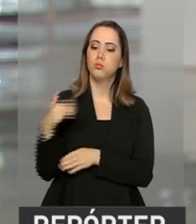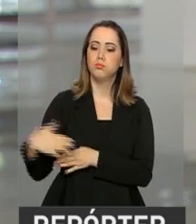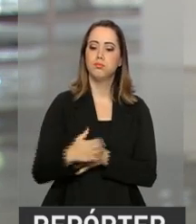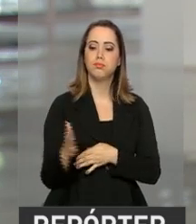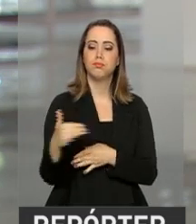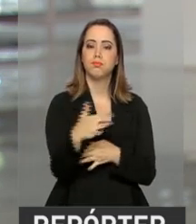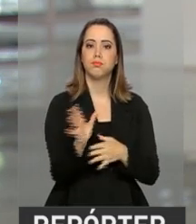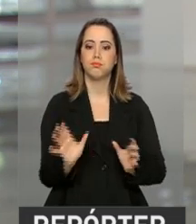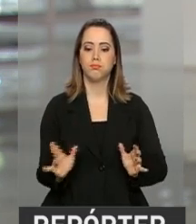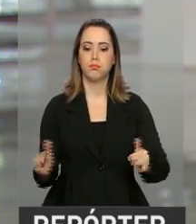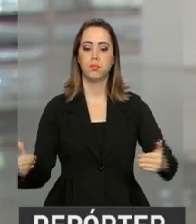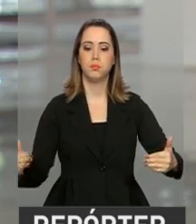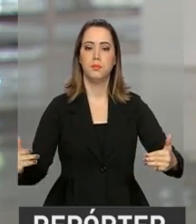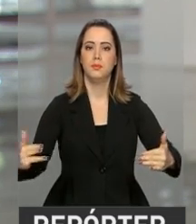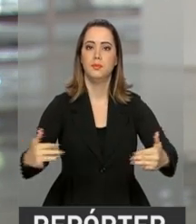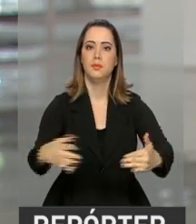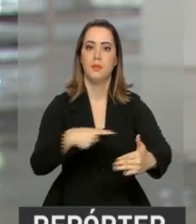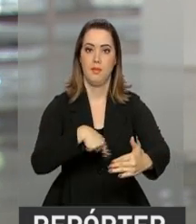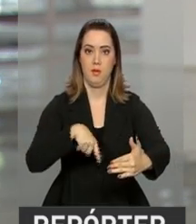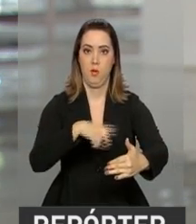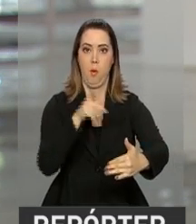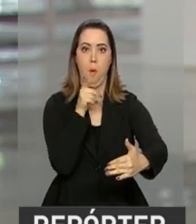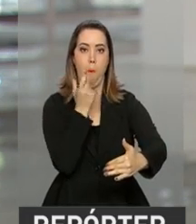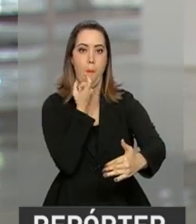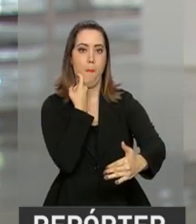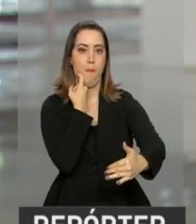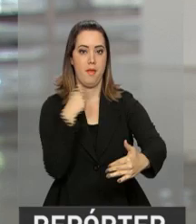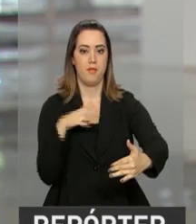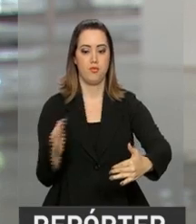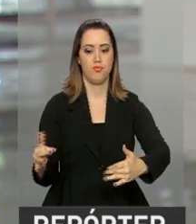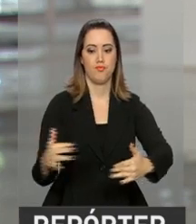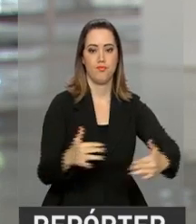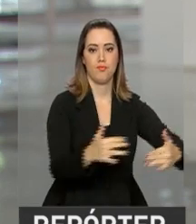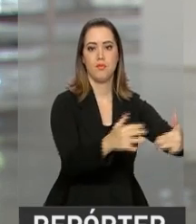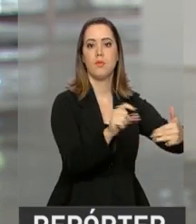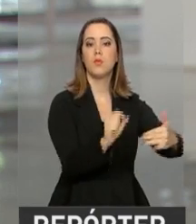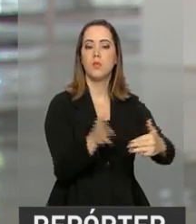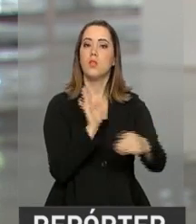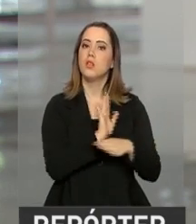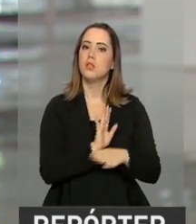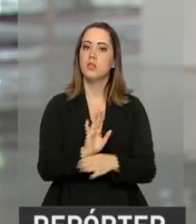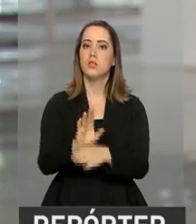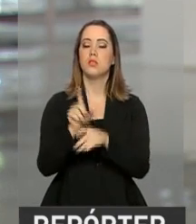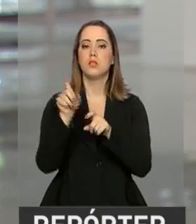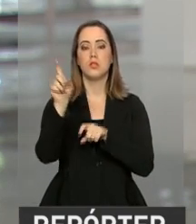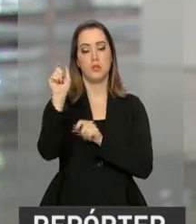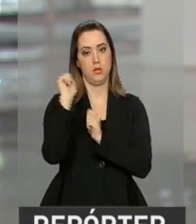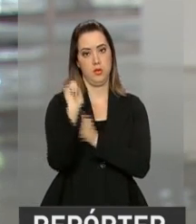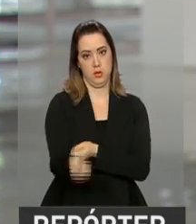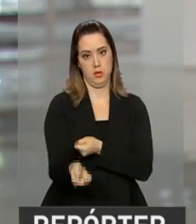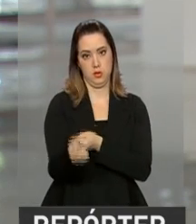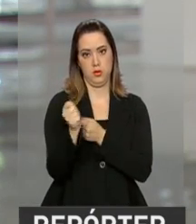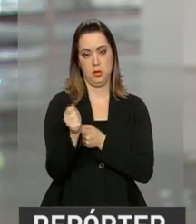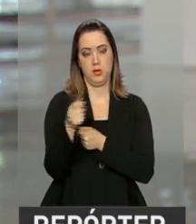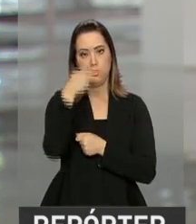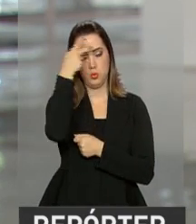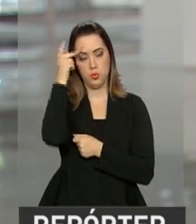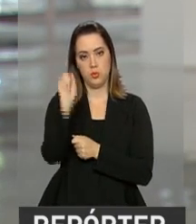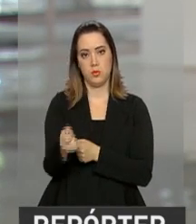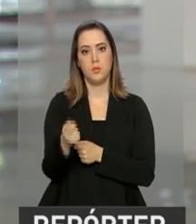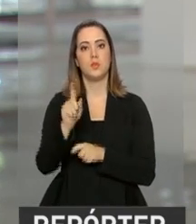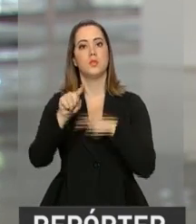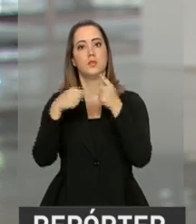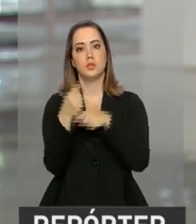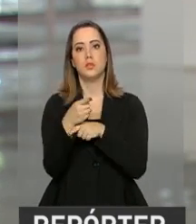presos no centro e levam esse círculo até os pescadores depois eles fazem um movimento acima da superfície que é entendido como um